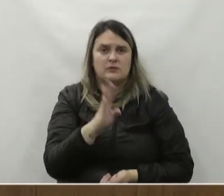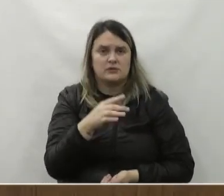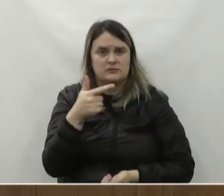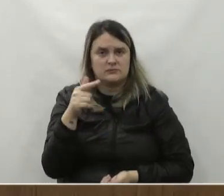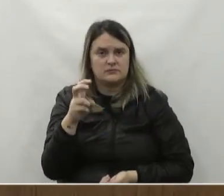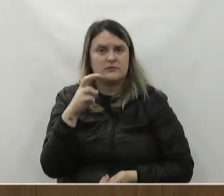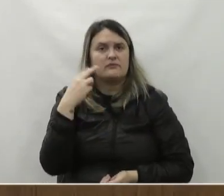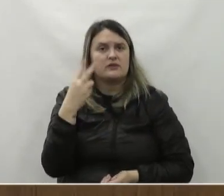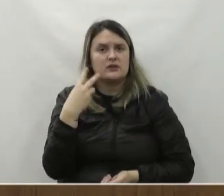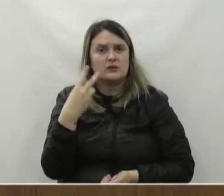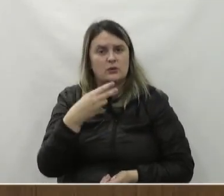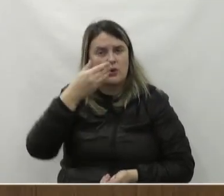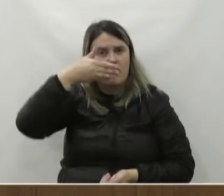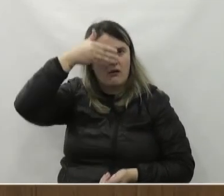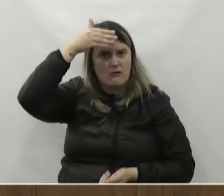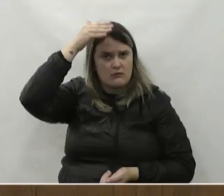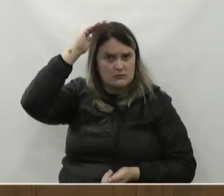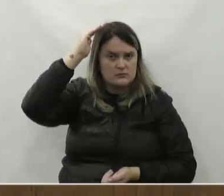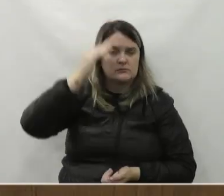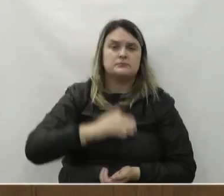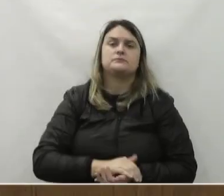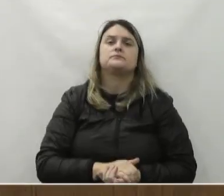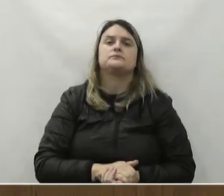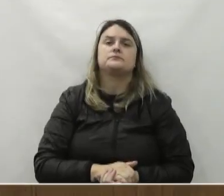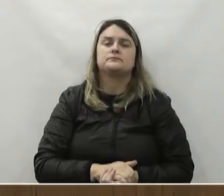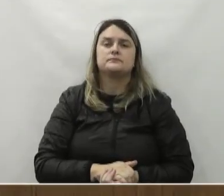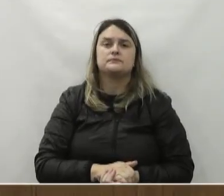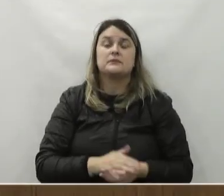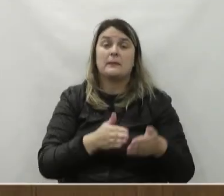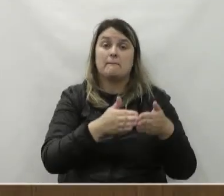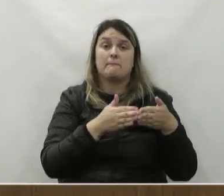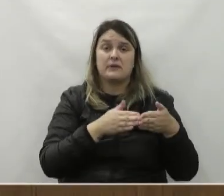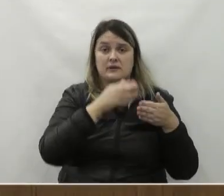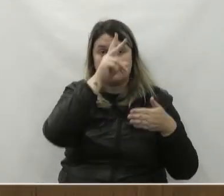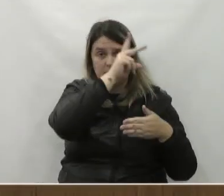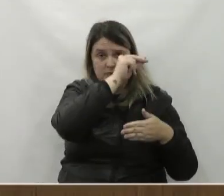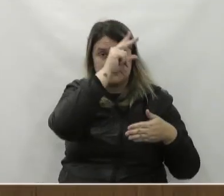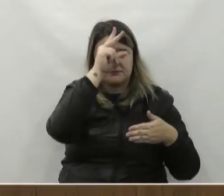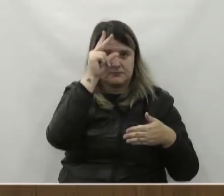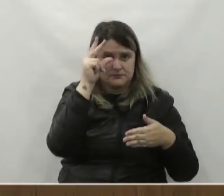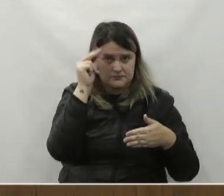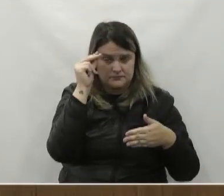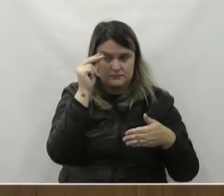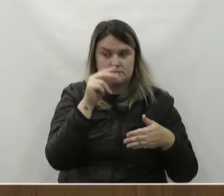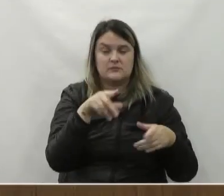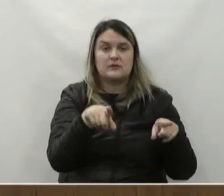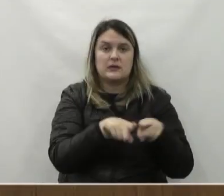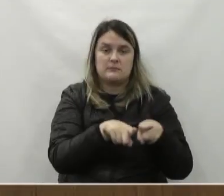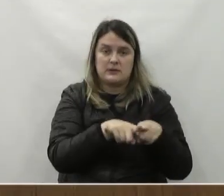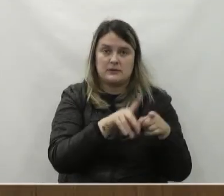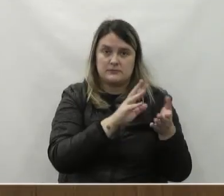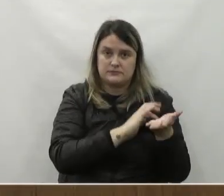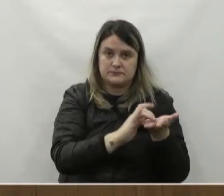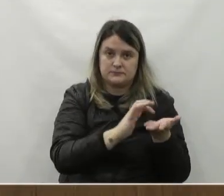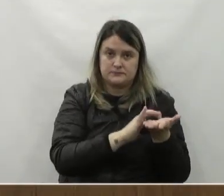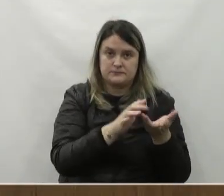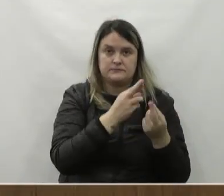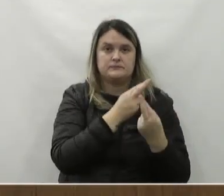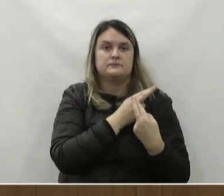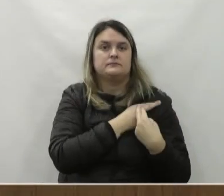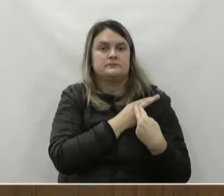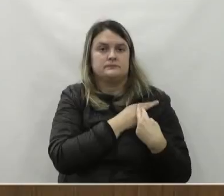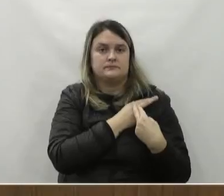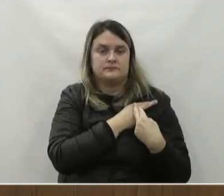242/2025 do vereador Anderson Cripa Luiz Cardoso ao Poder Executivo Municipal, por meio da Secretaria